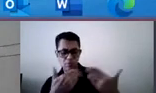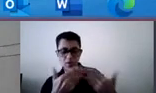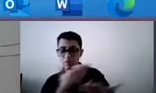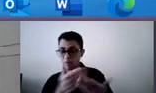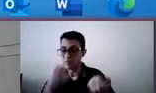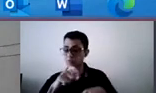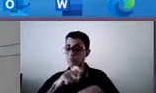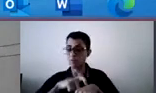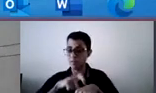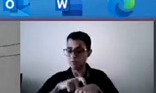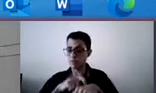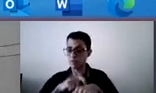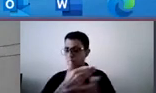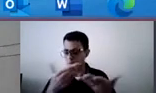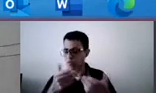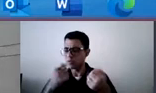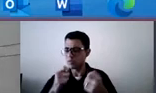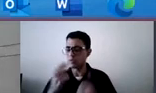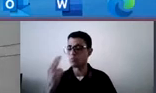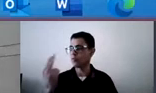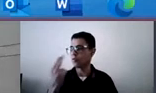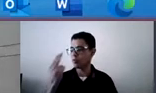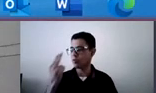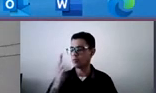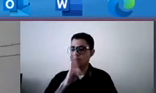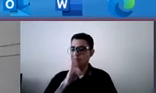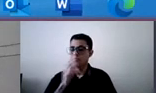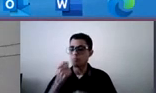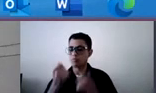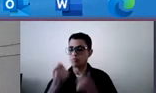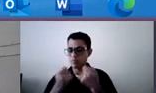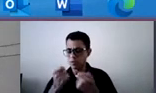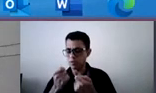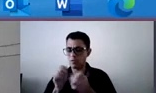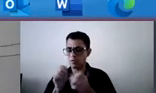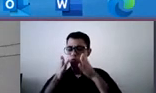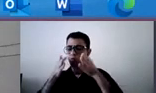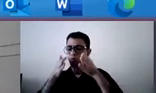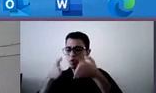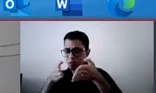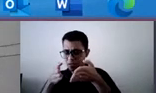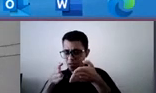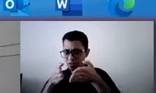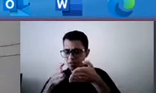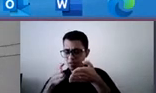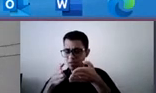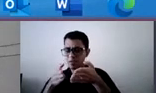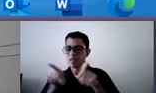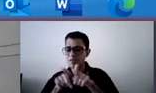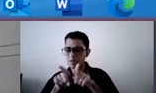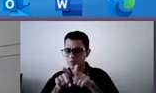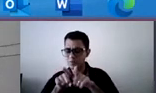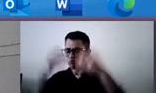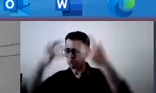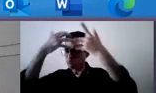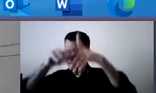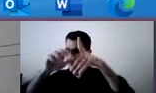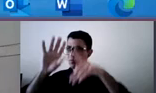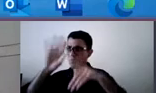precisa ficar um pouco sozinho, procurar se concentrar, esvaziar a cabeça... para